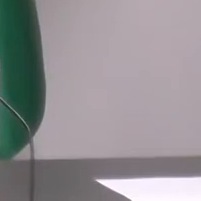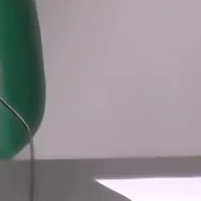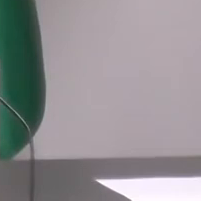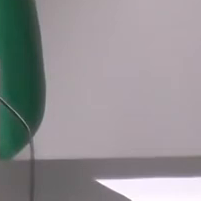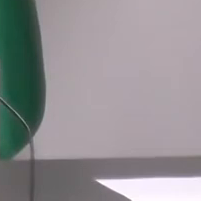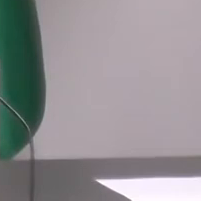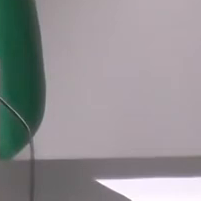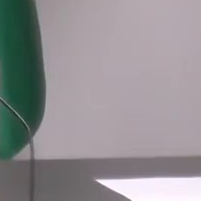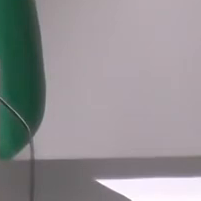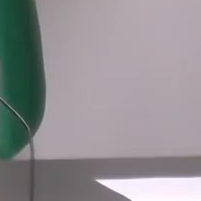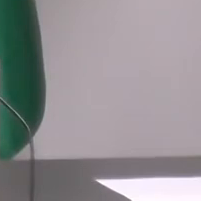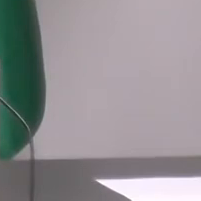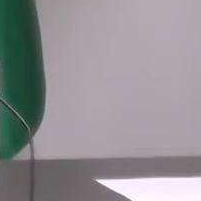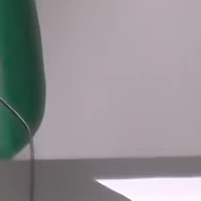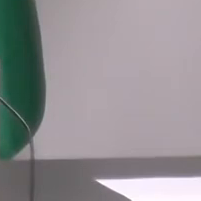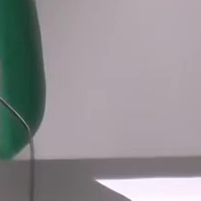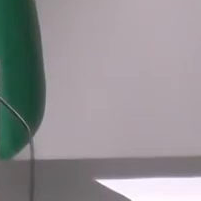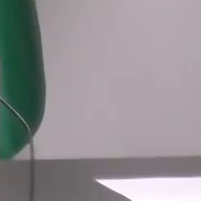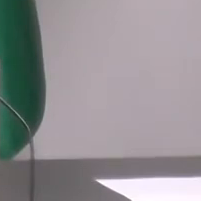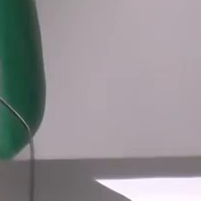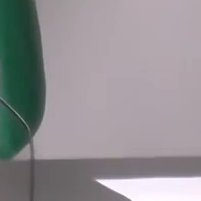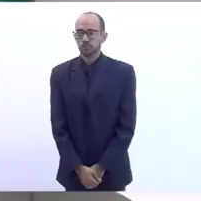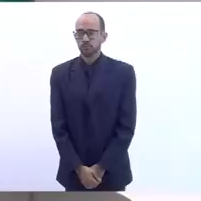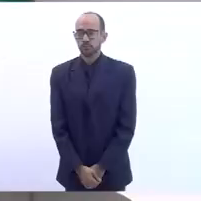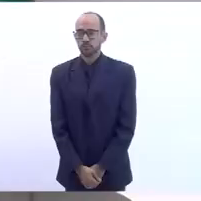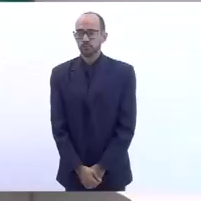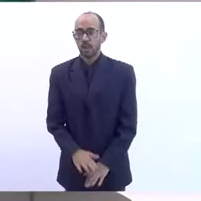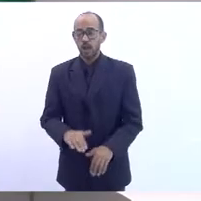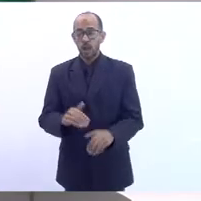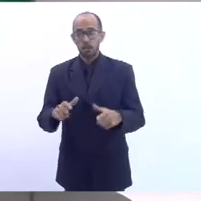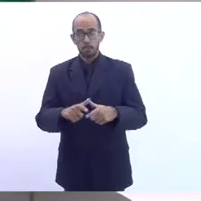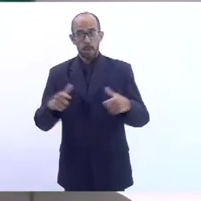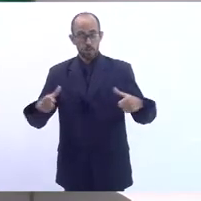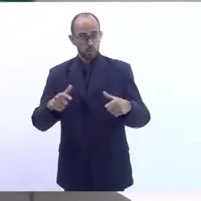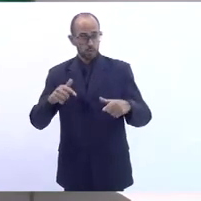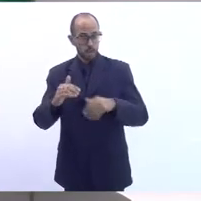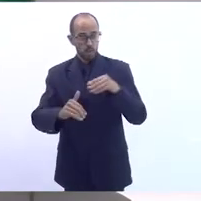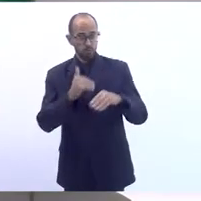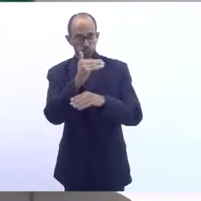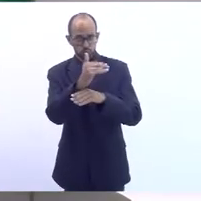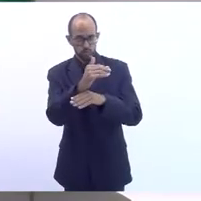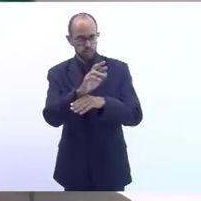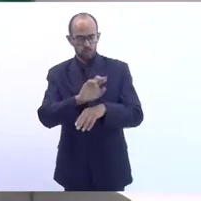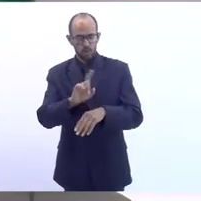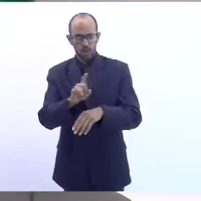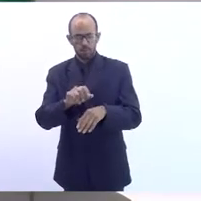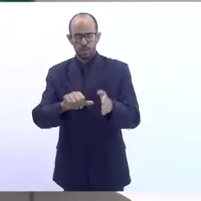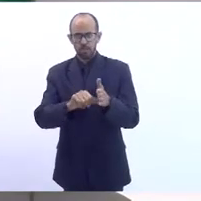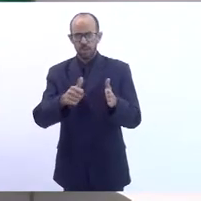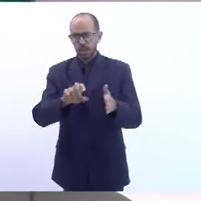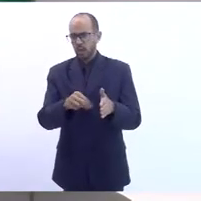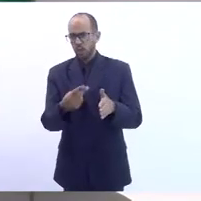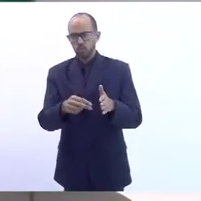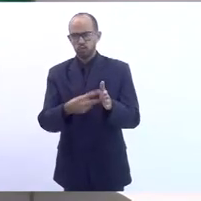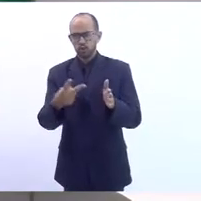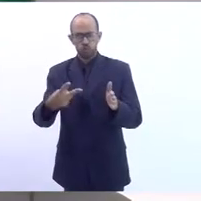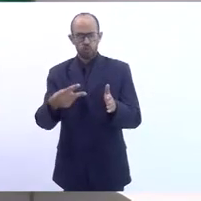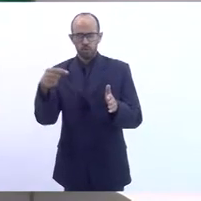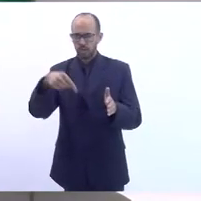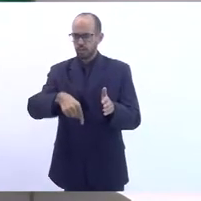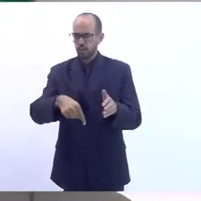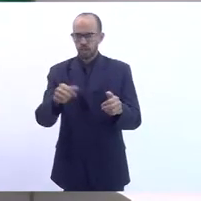beijos que estão aqui a maioria absoluta não é a primeira nem a segunda vez que tá aqui em audiências e